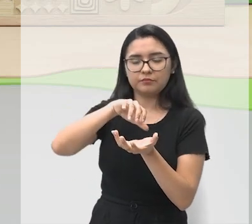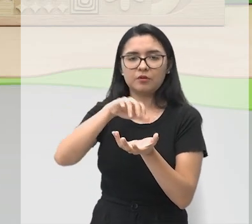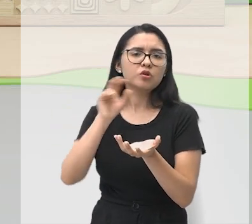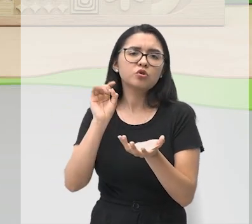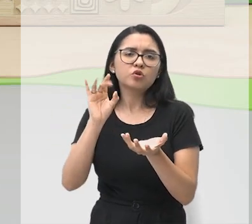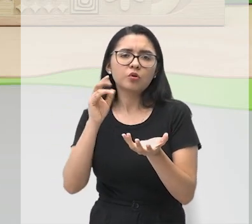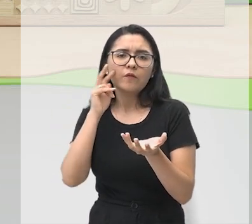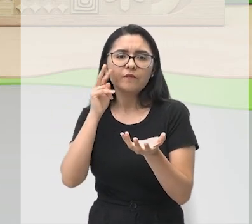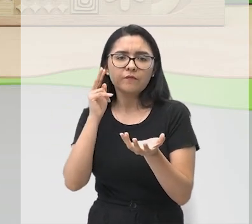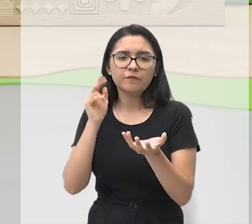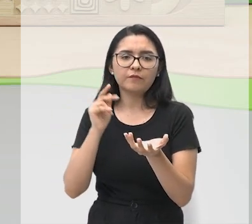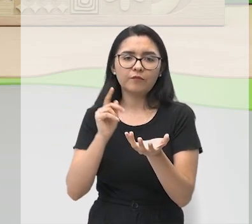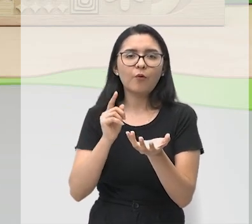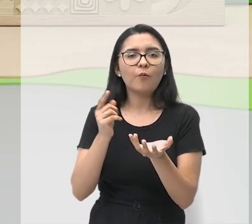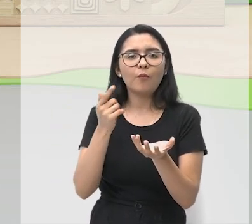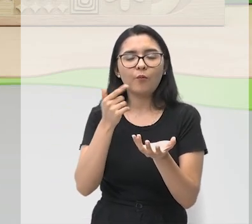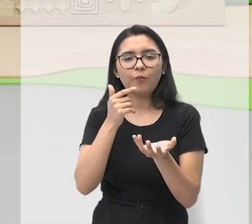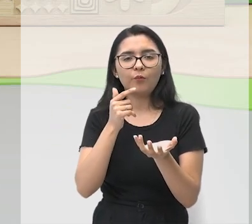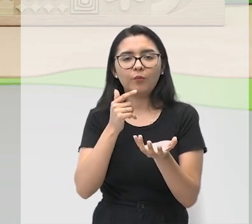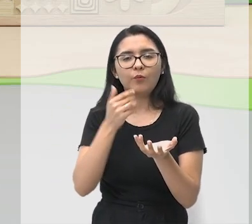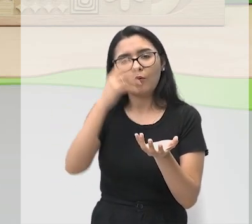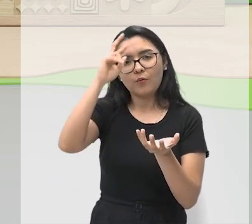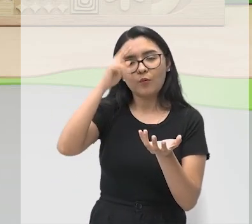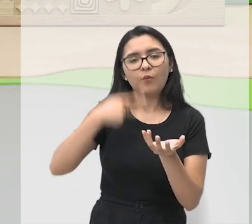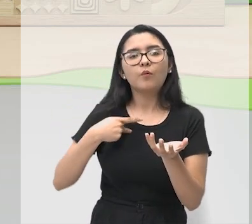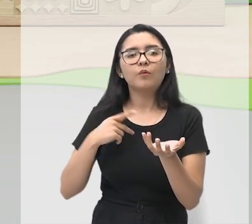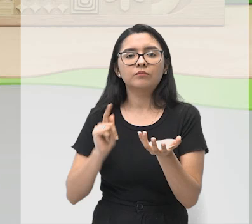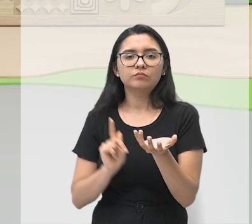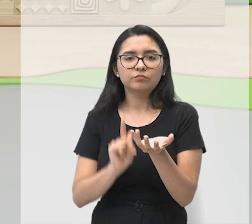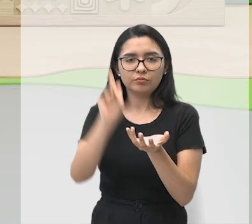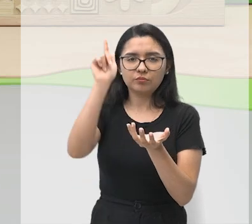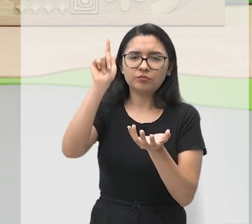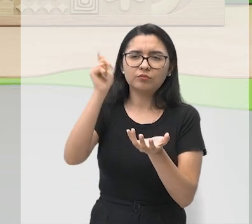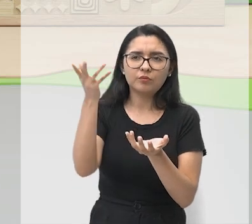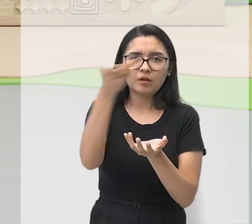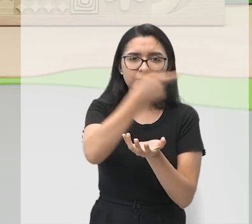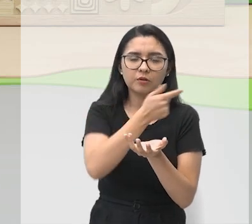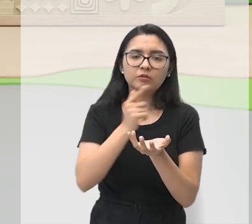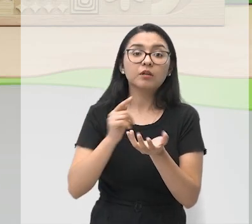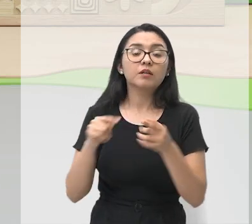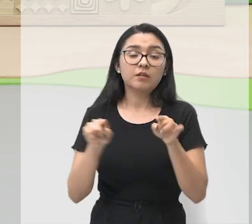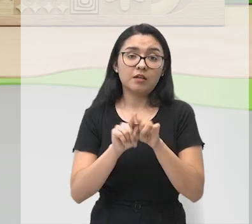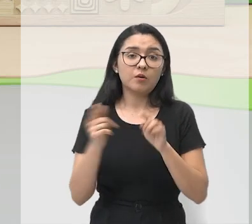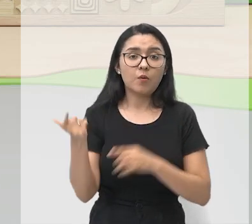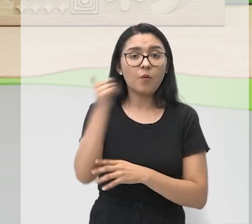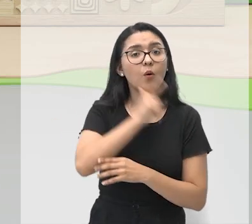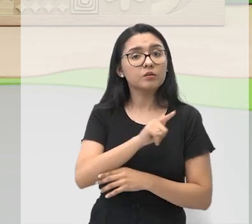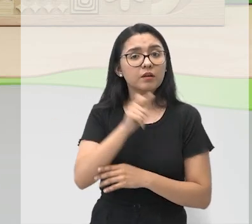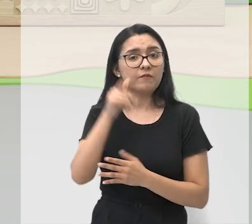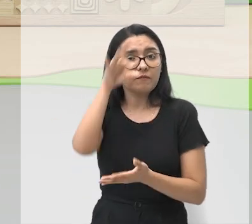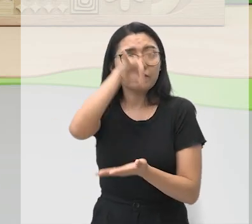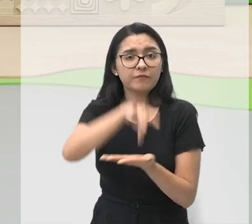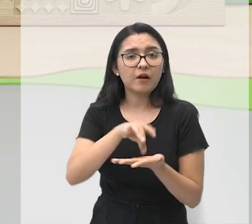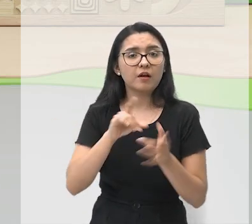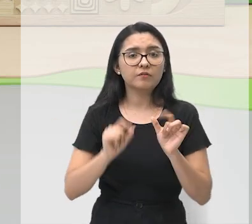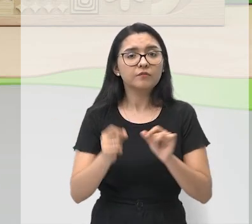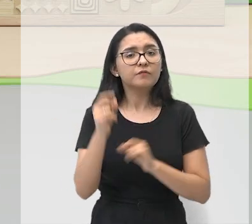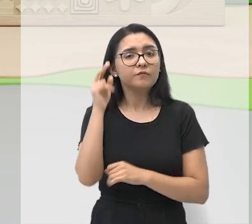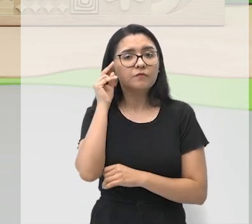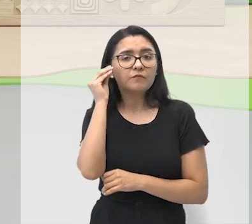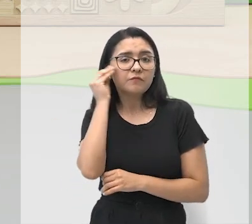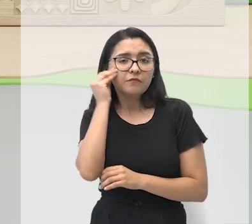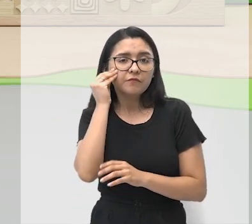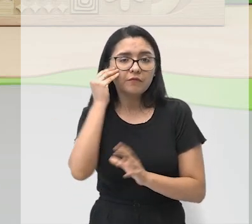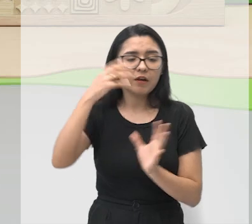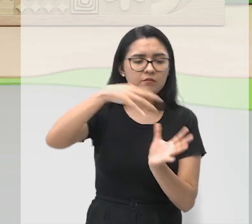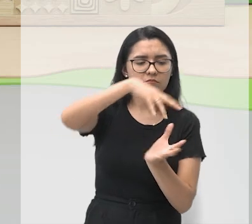visita, né, pela ida do homem ao espaço e assim ele conseguir realmente ver o